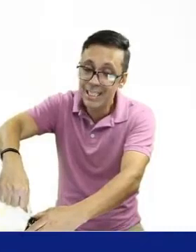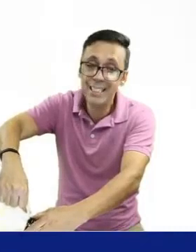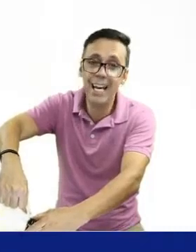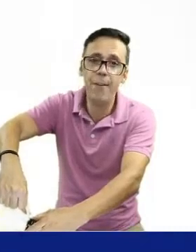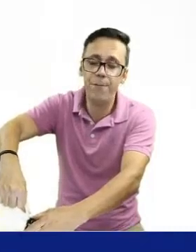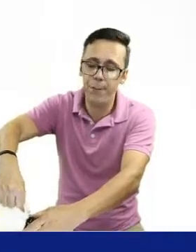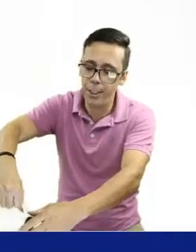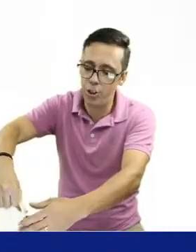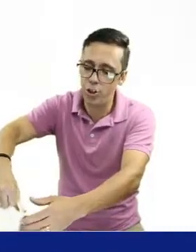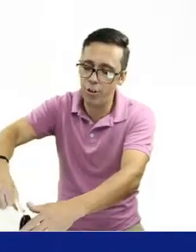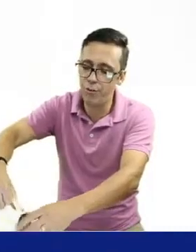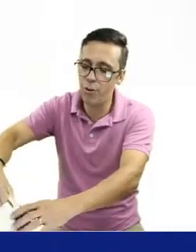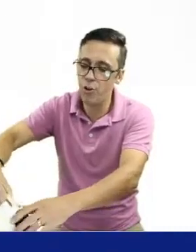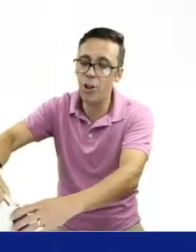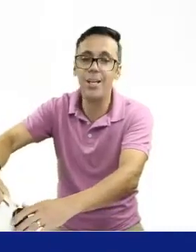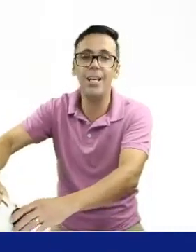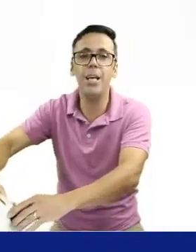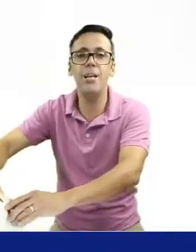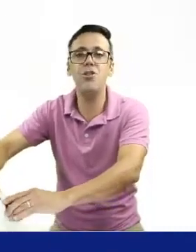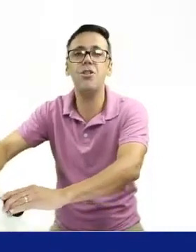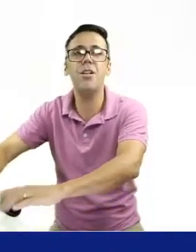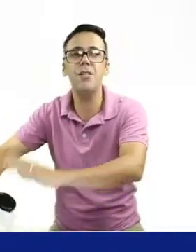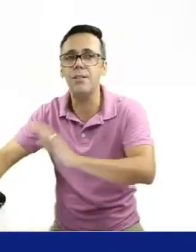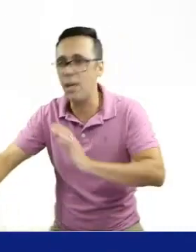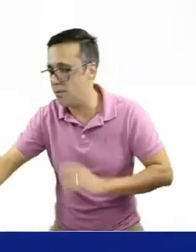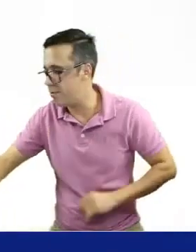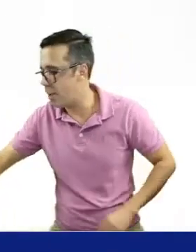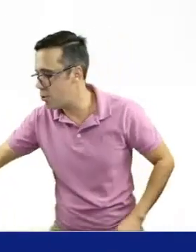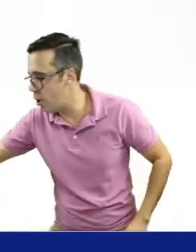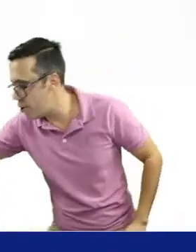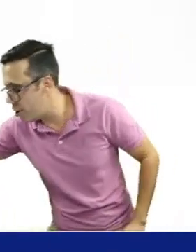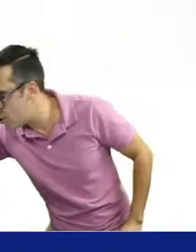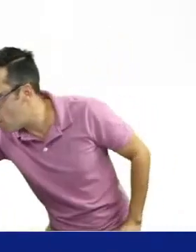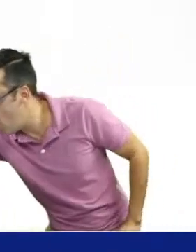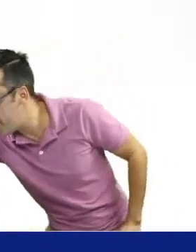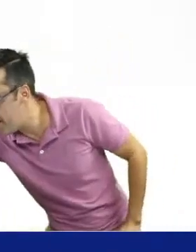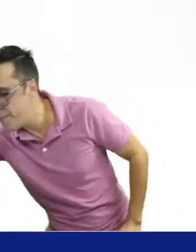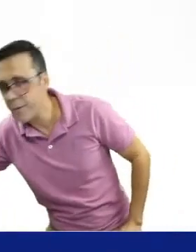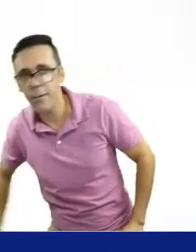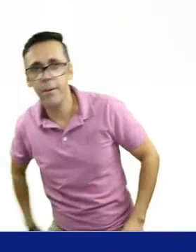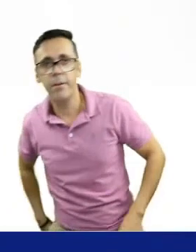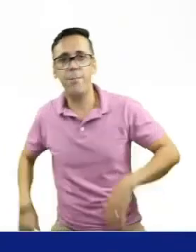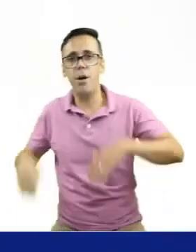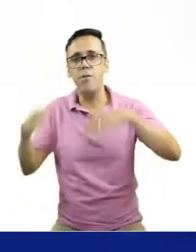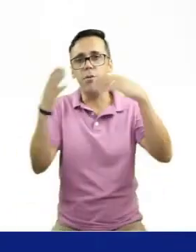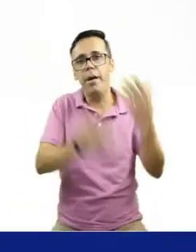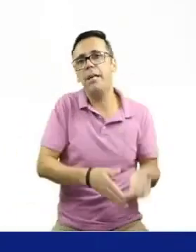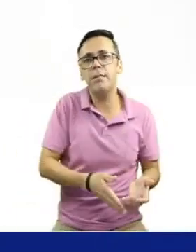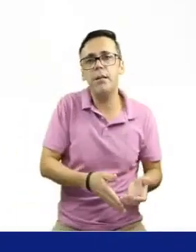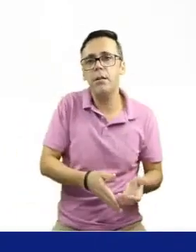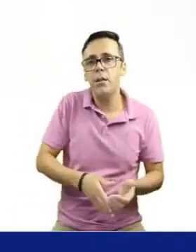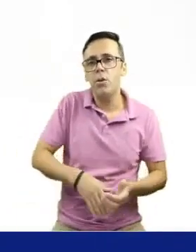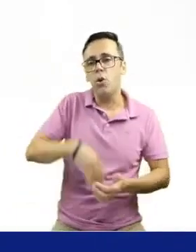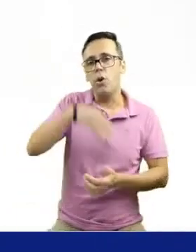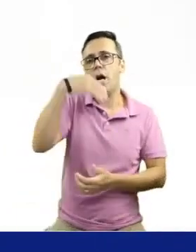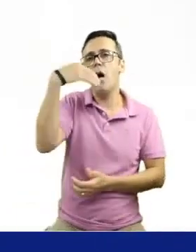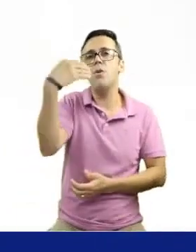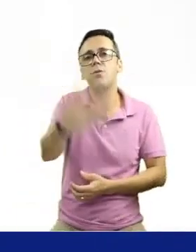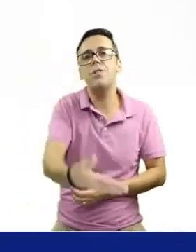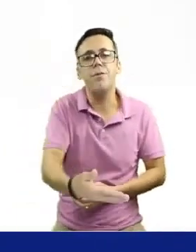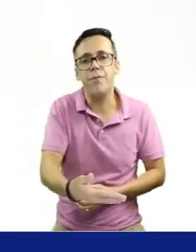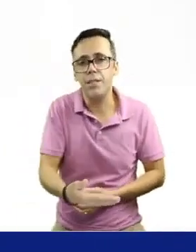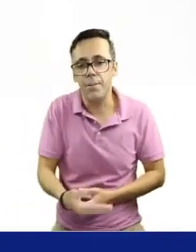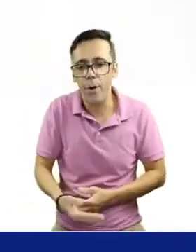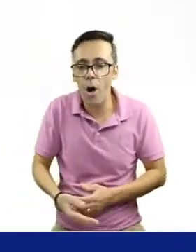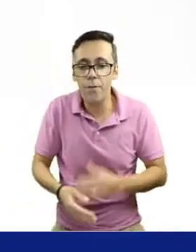cartão definitivo de inscrição Jorge hora que a prova começa o